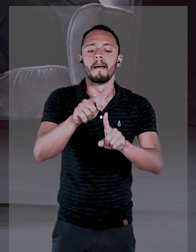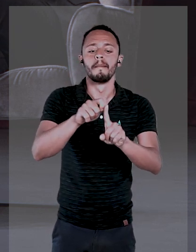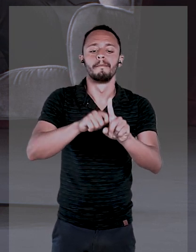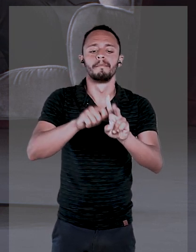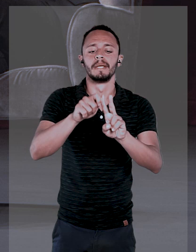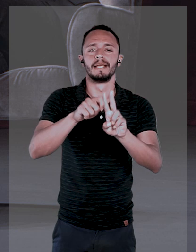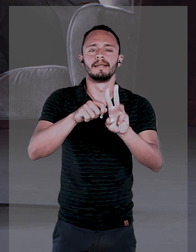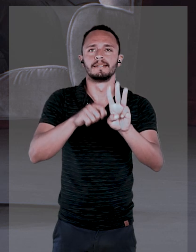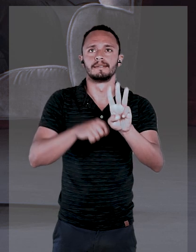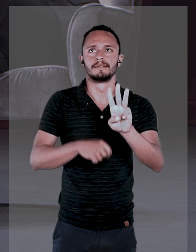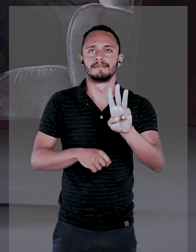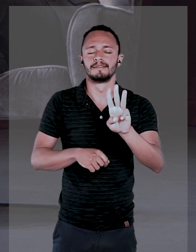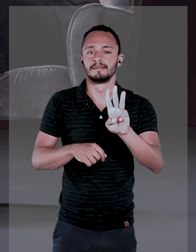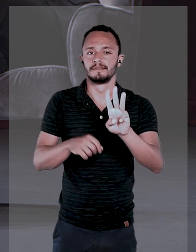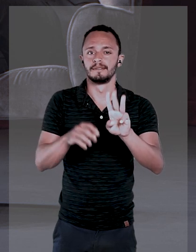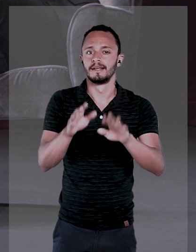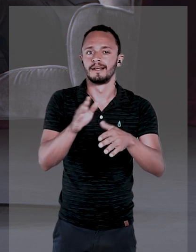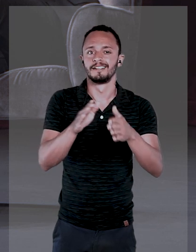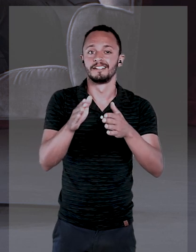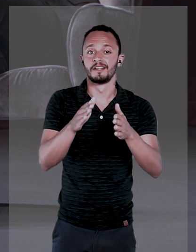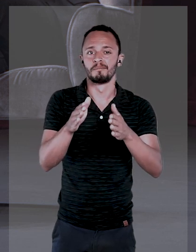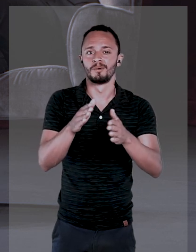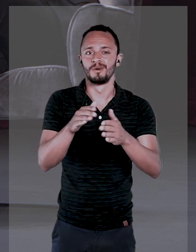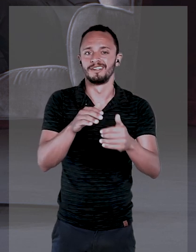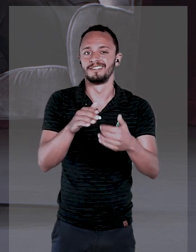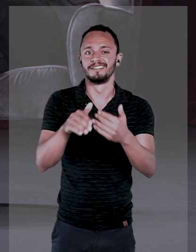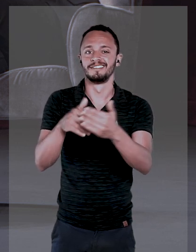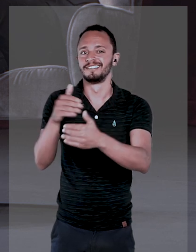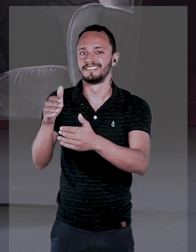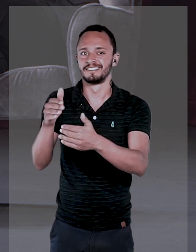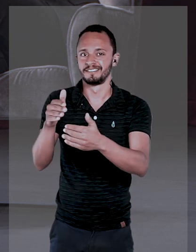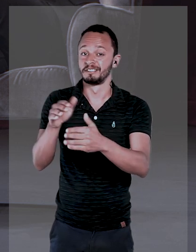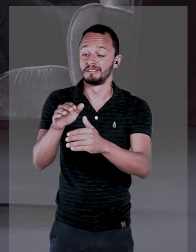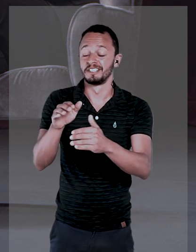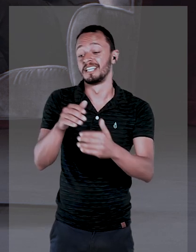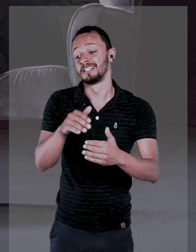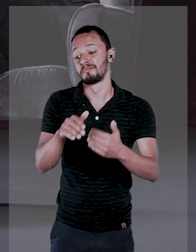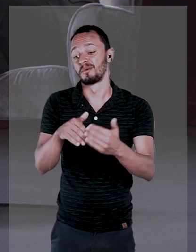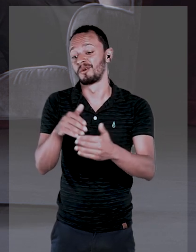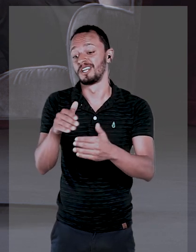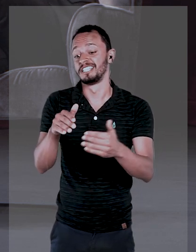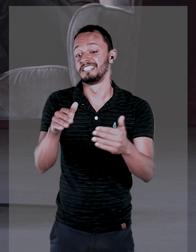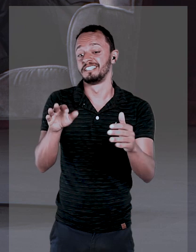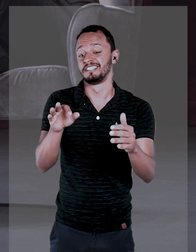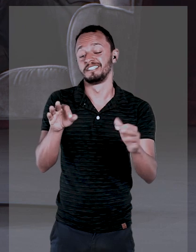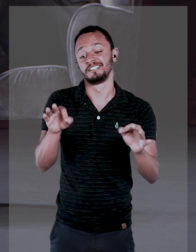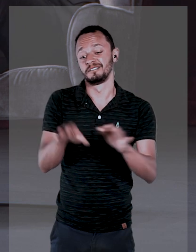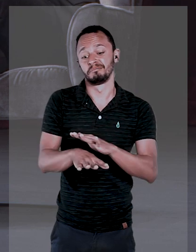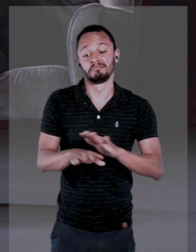mas eu julgo que são mais uns meses e depois...